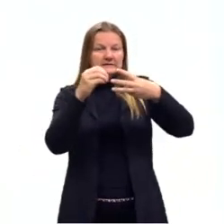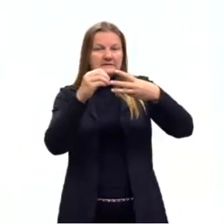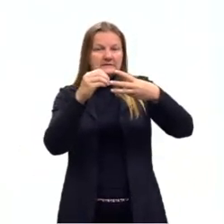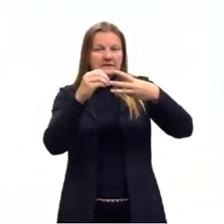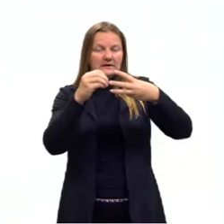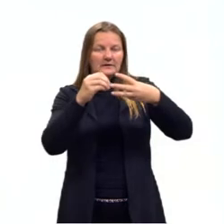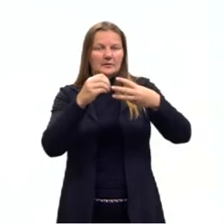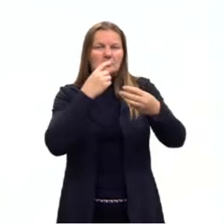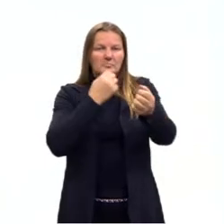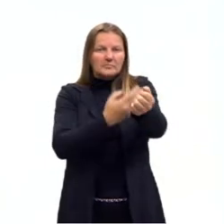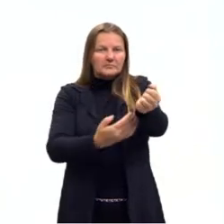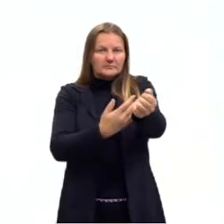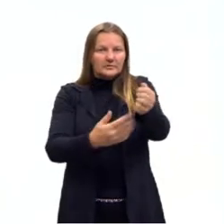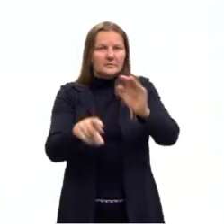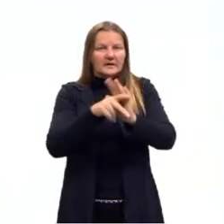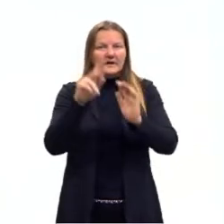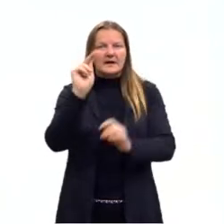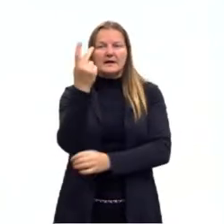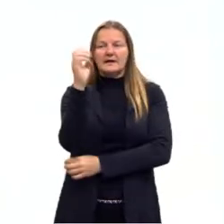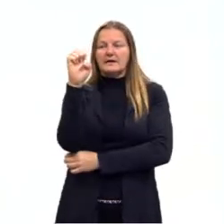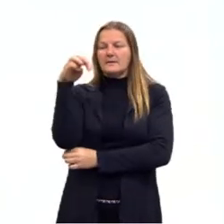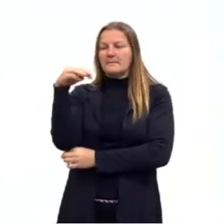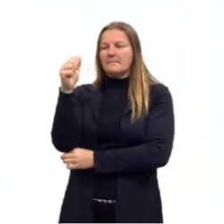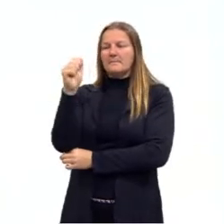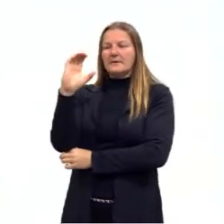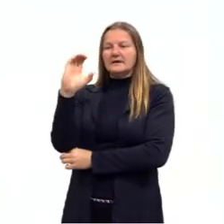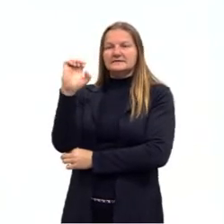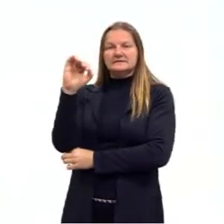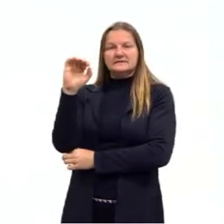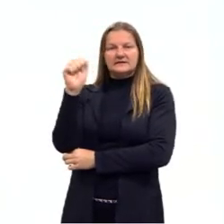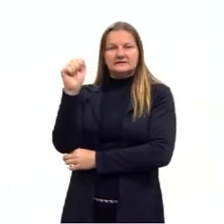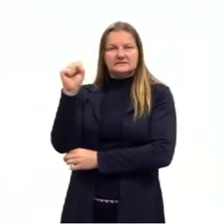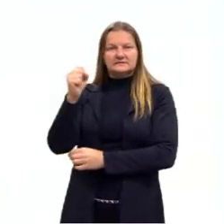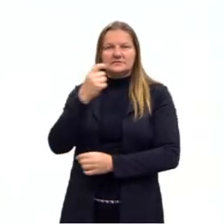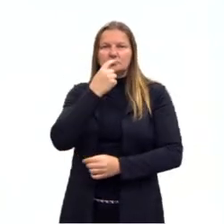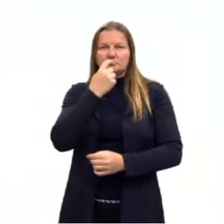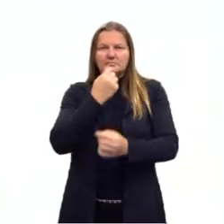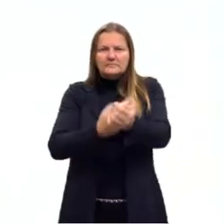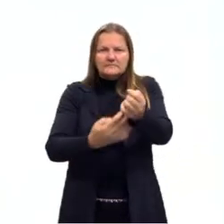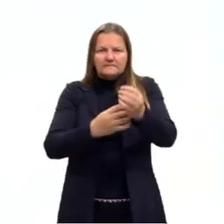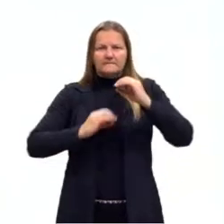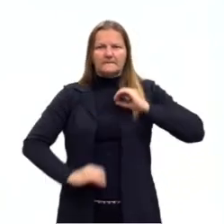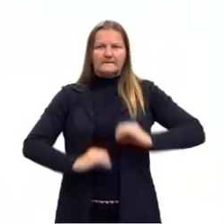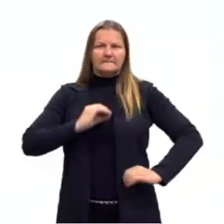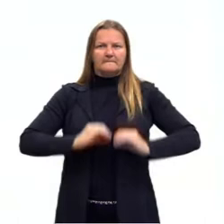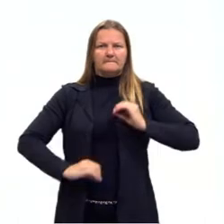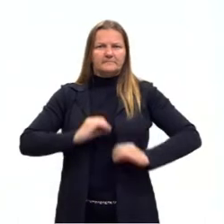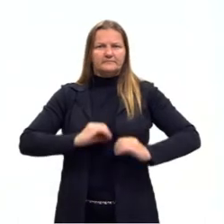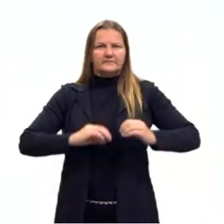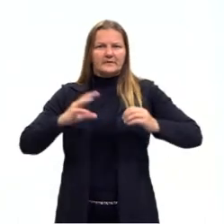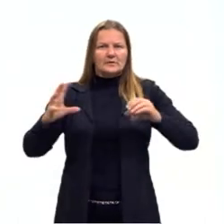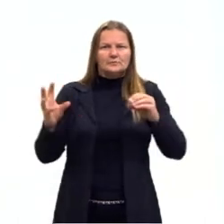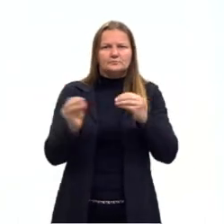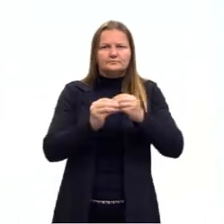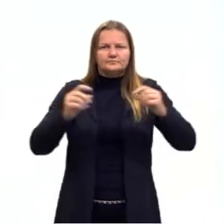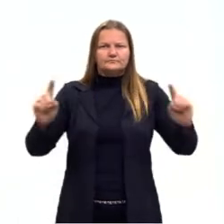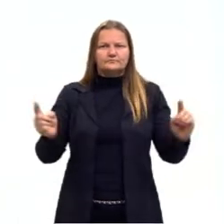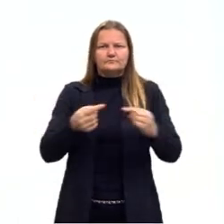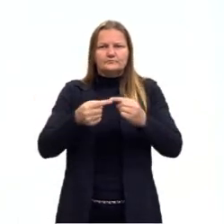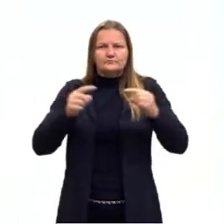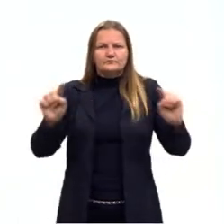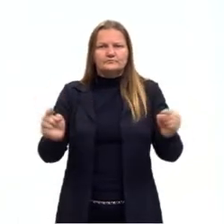então o que que aconteciam com essas células elas se juntavam ficavam muito Unidas aglutinando se ficava muito